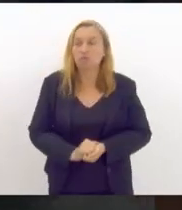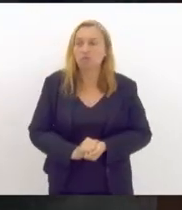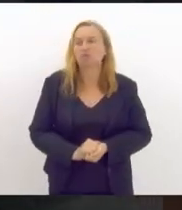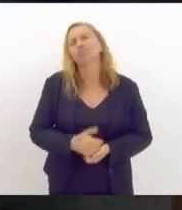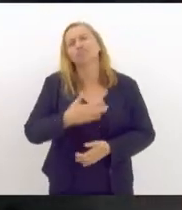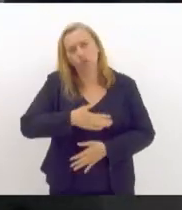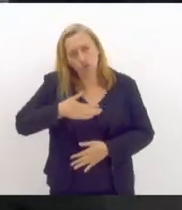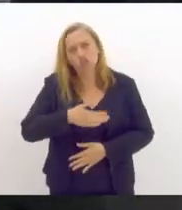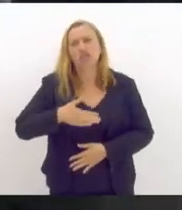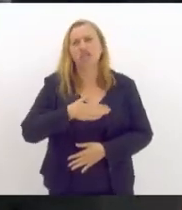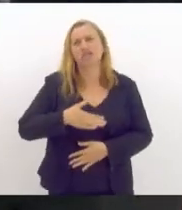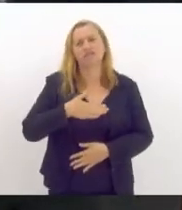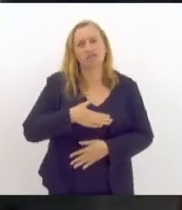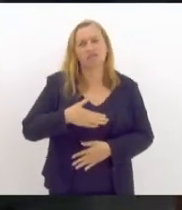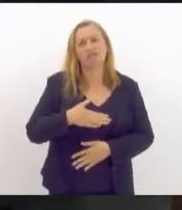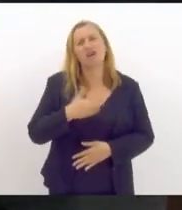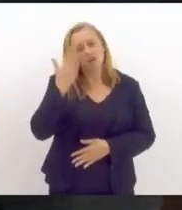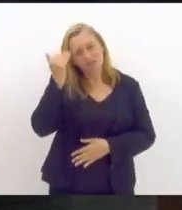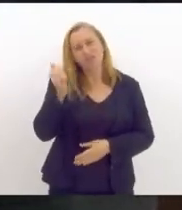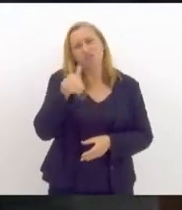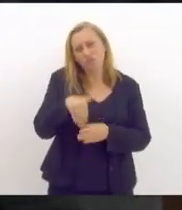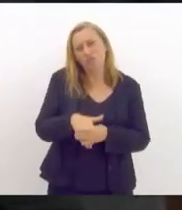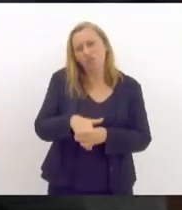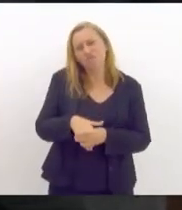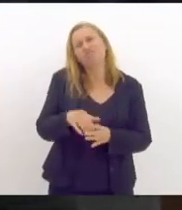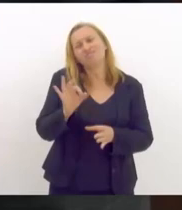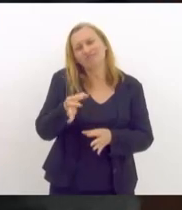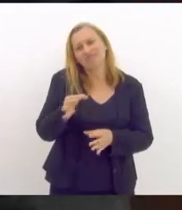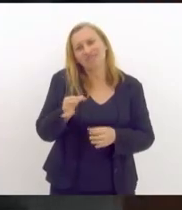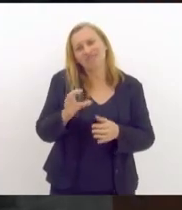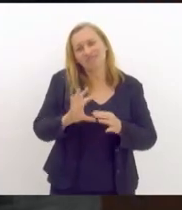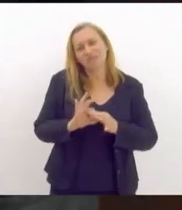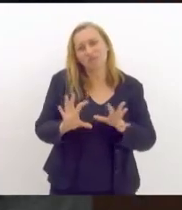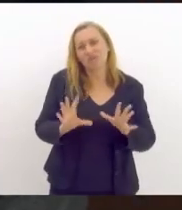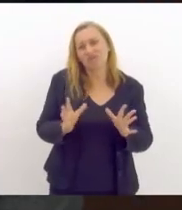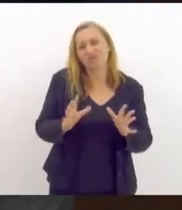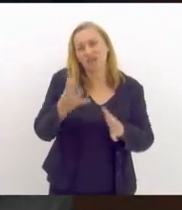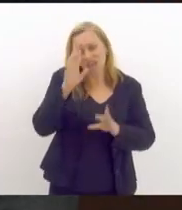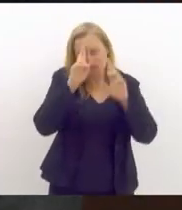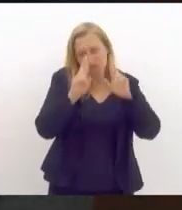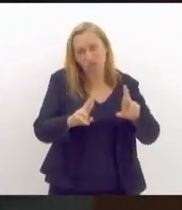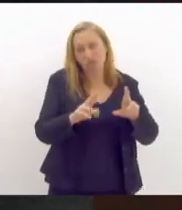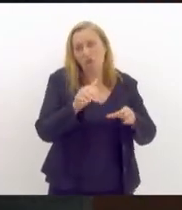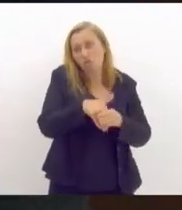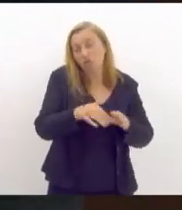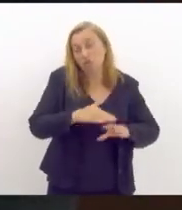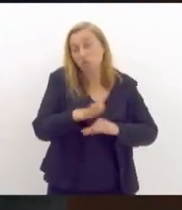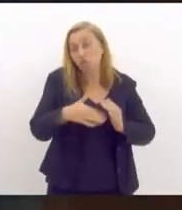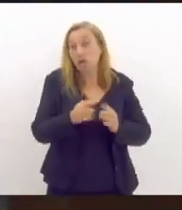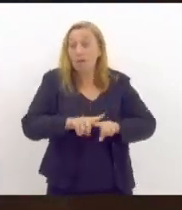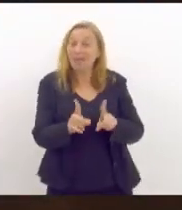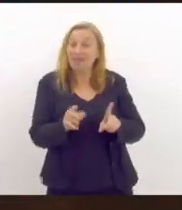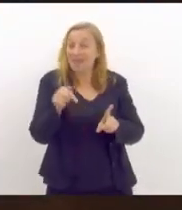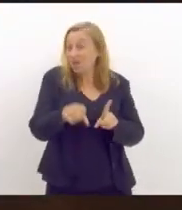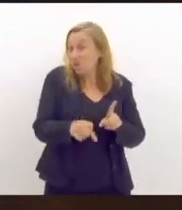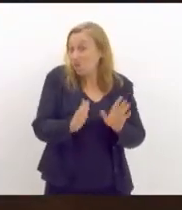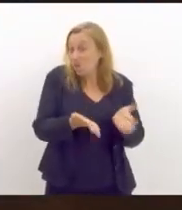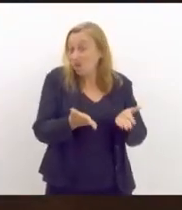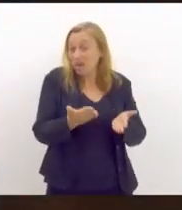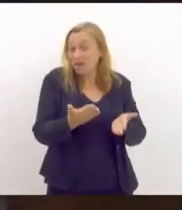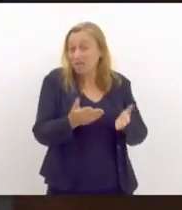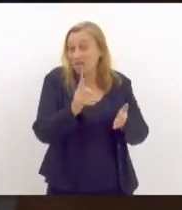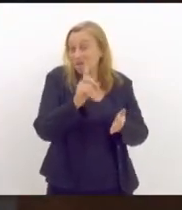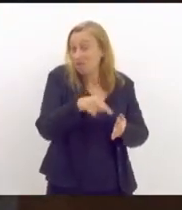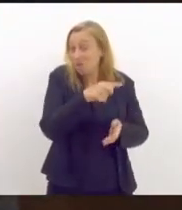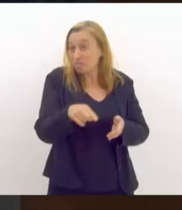gostaria eu sei que o voto claro isso aqui é democracia a gente tem que respeitar o voto de todos mas também até agora não está proibido pedir voto de